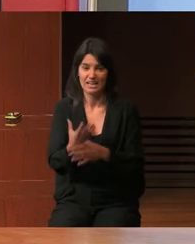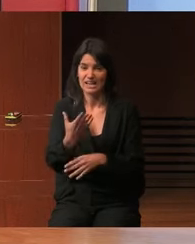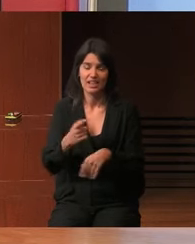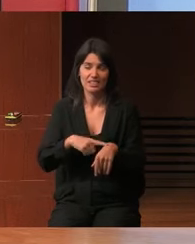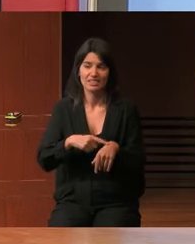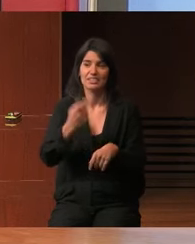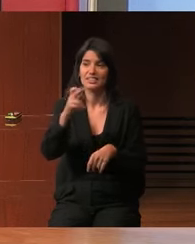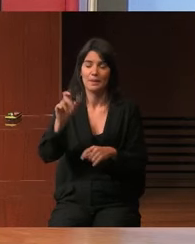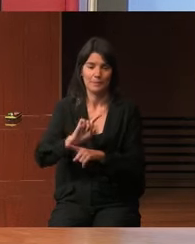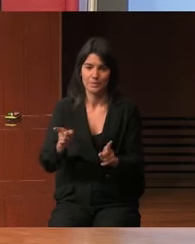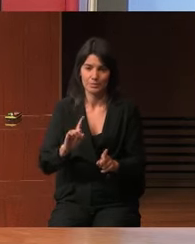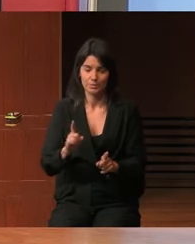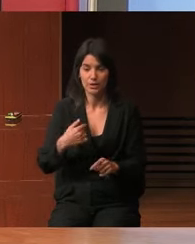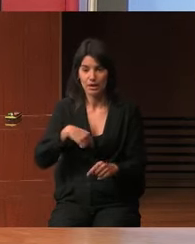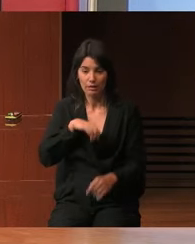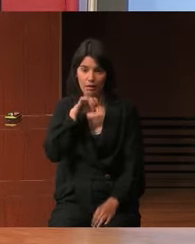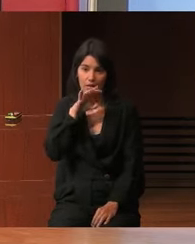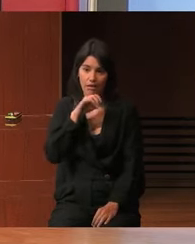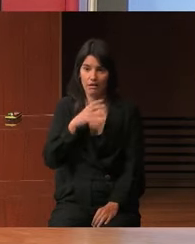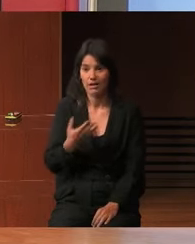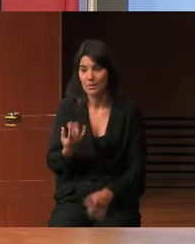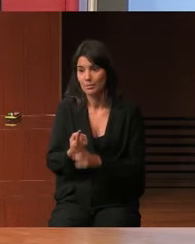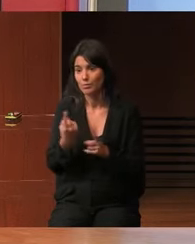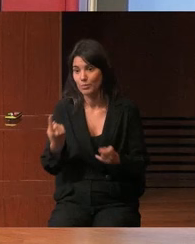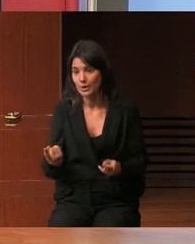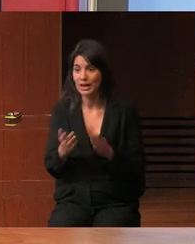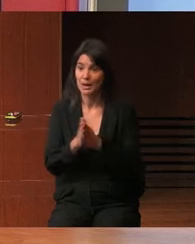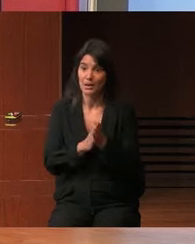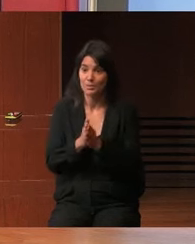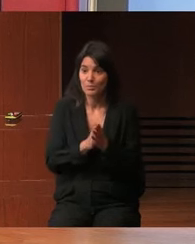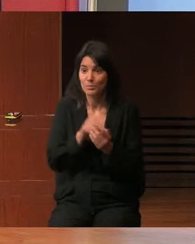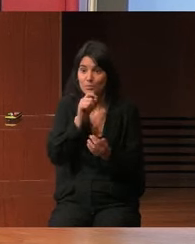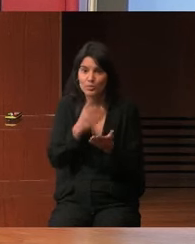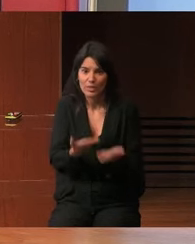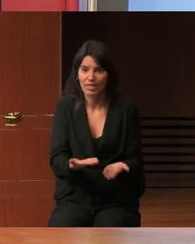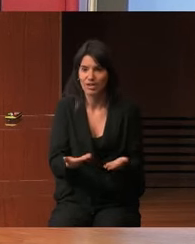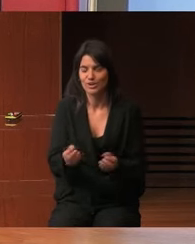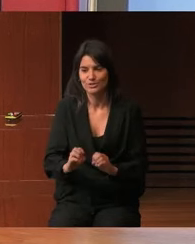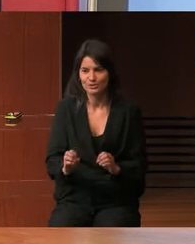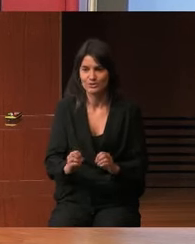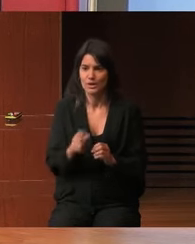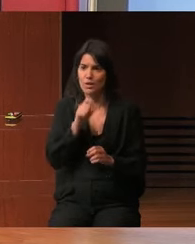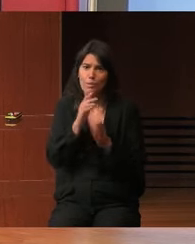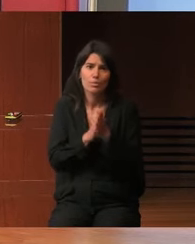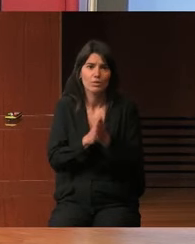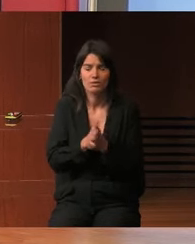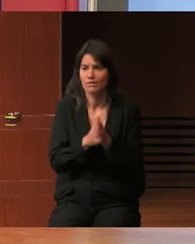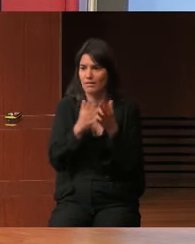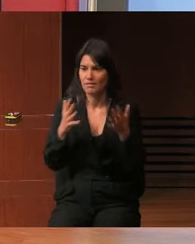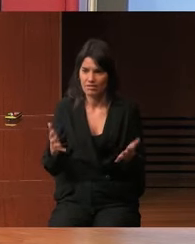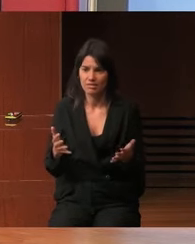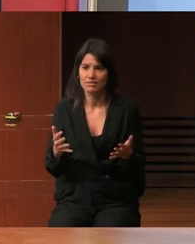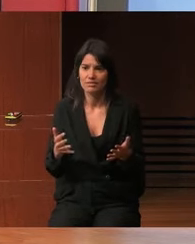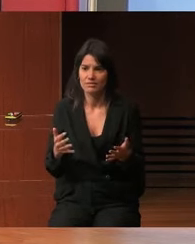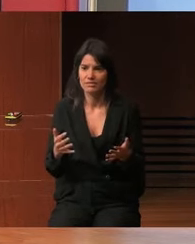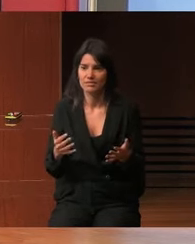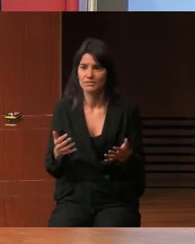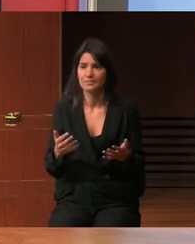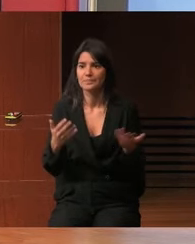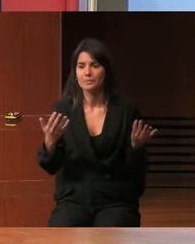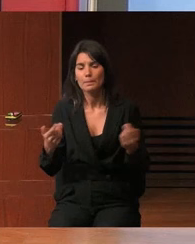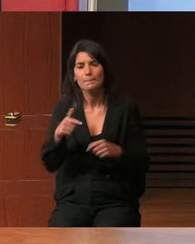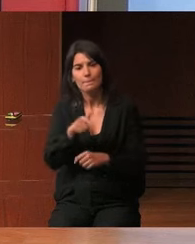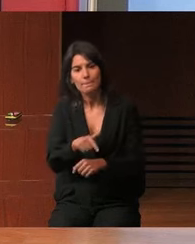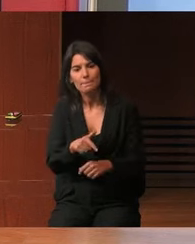arrepender imenso de não ter usado esta oportunidade, que é uma oportunidade imensa, de